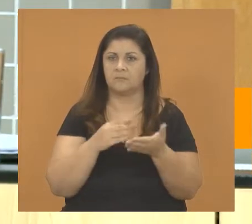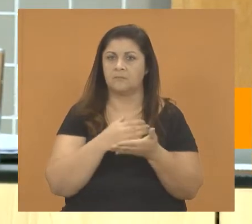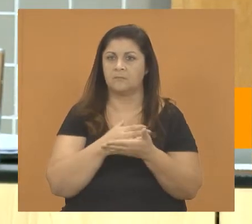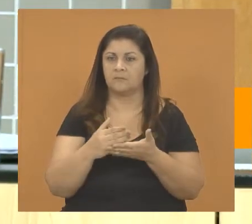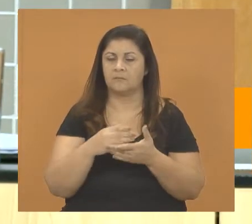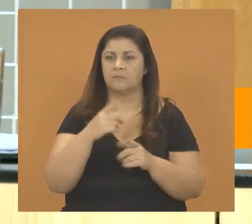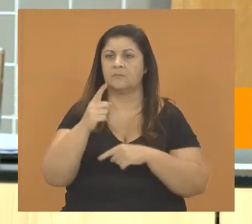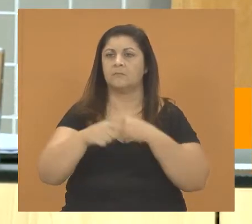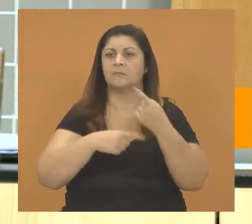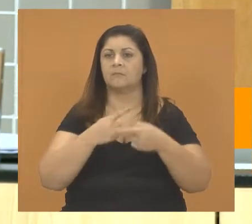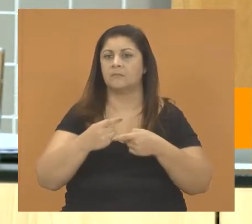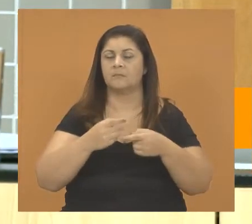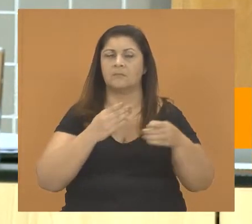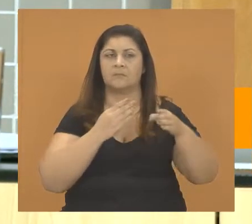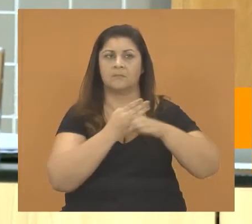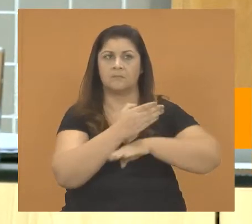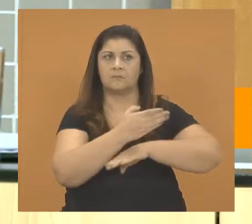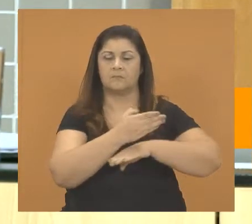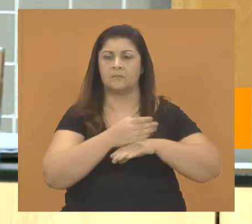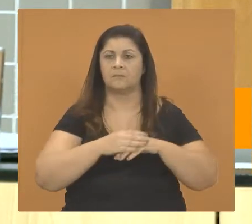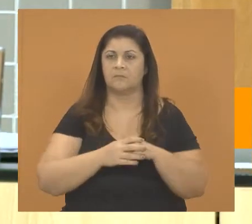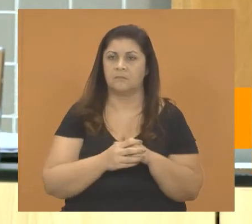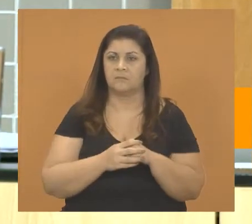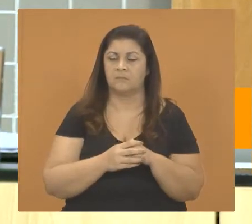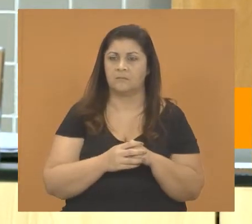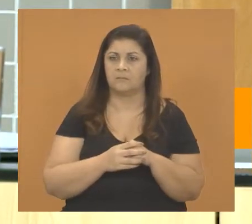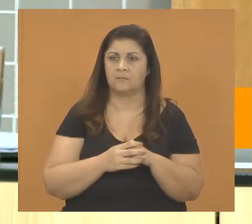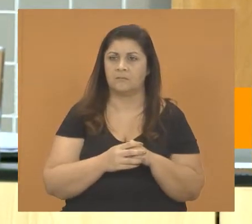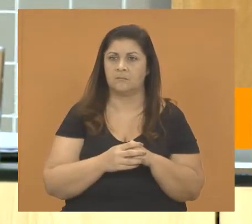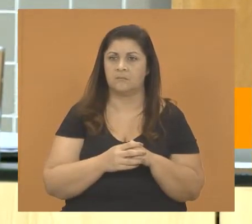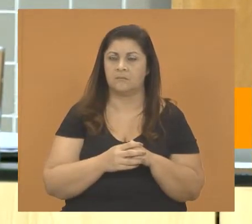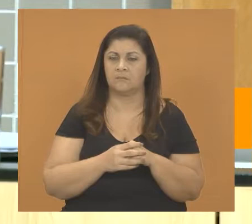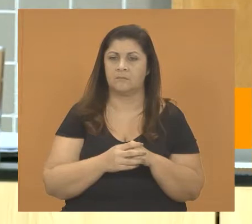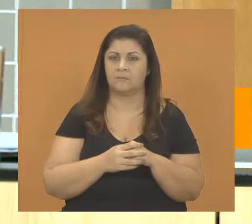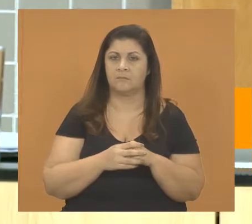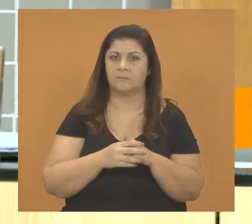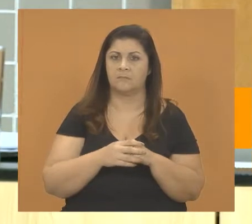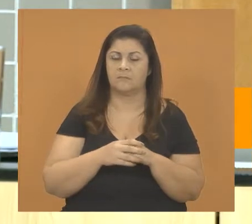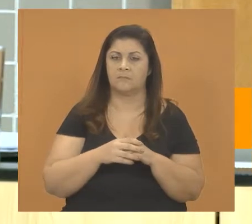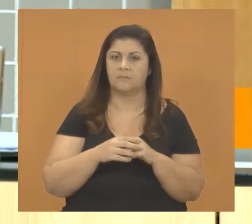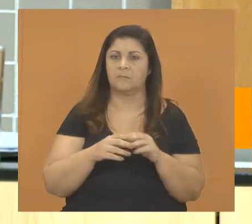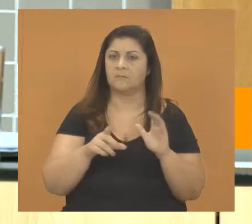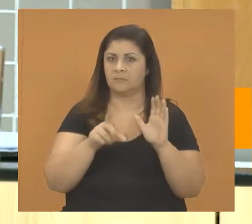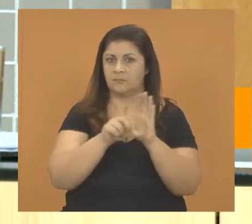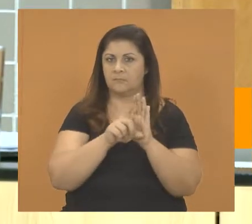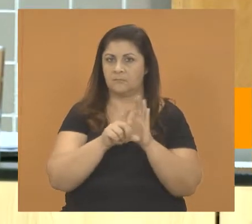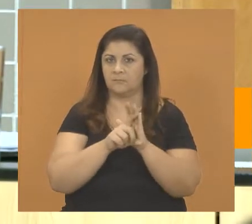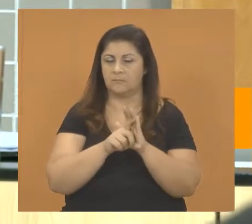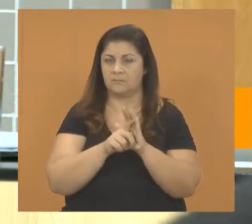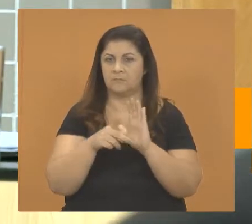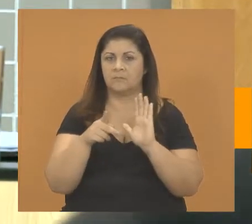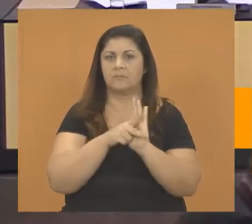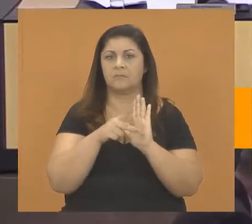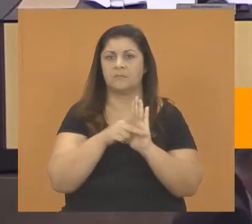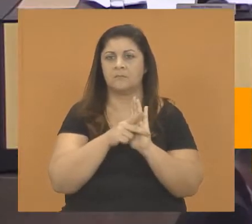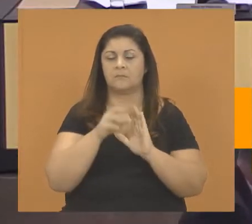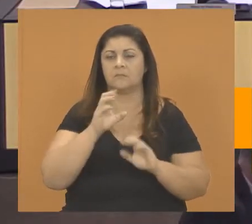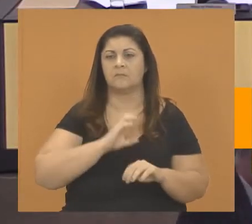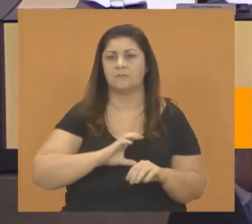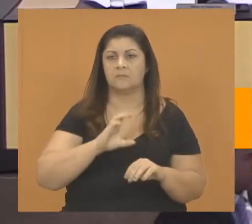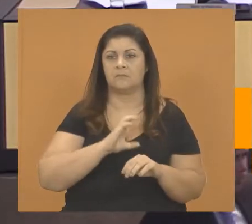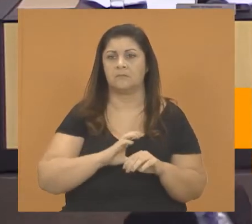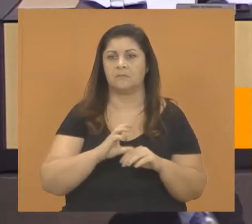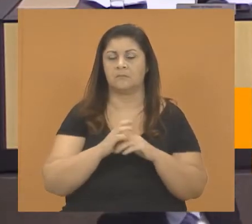em contrário passa a constar proposta de emenda à lei orgânica municipal número um de 28 setembro